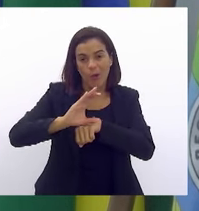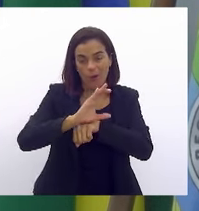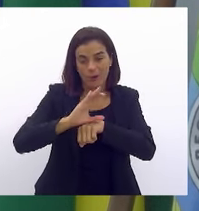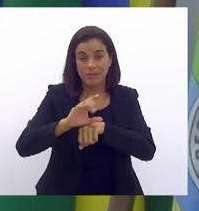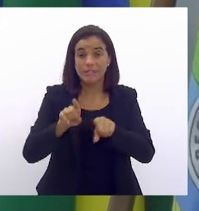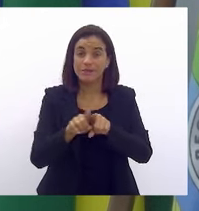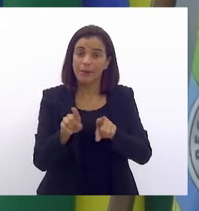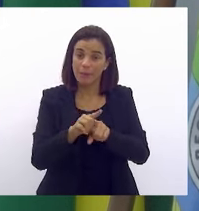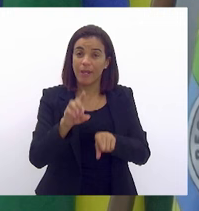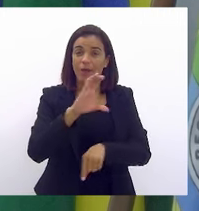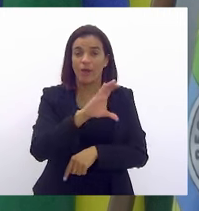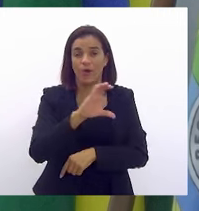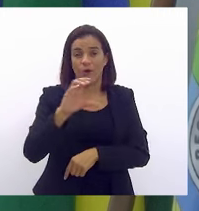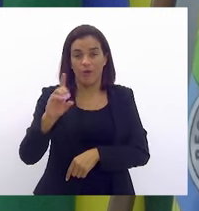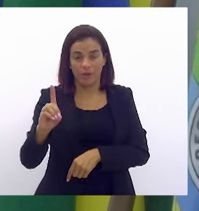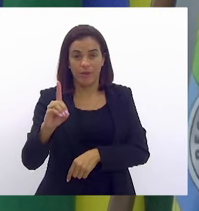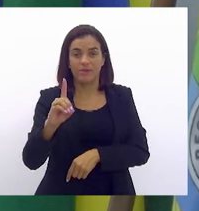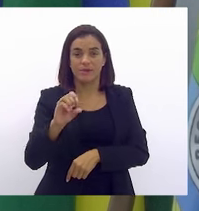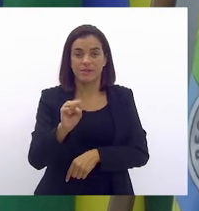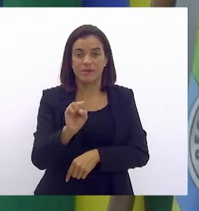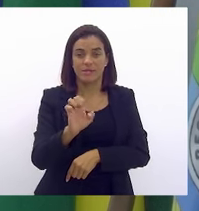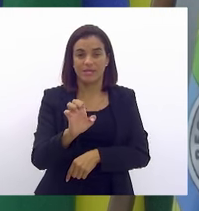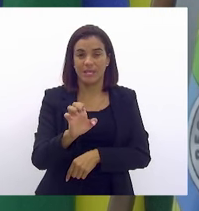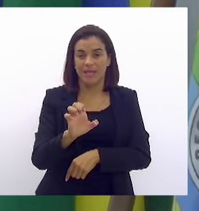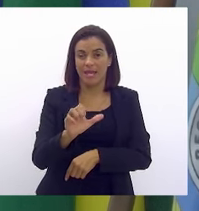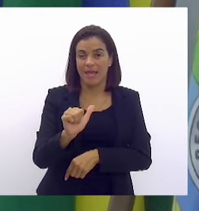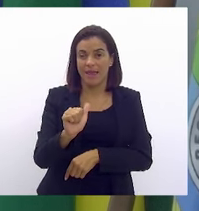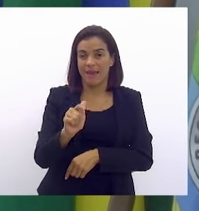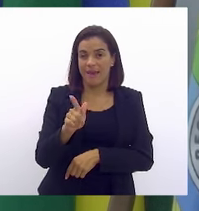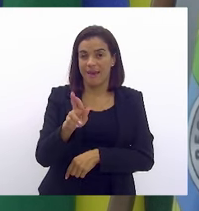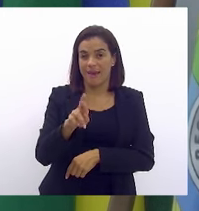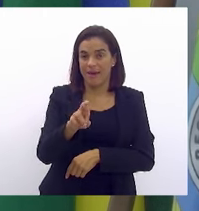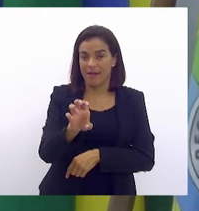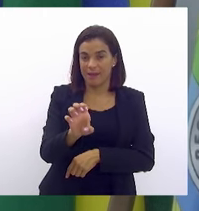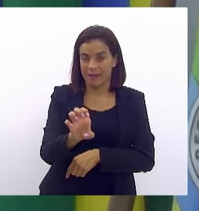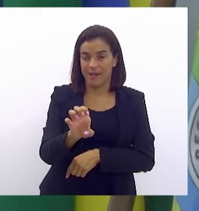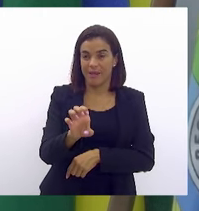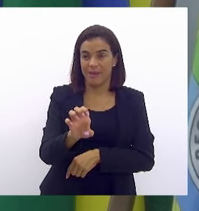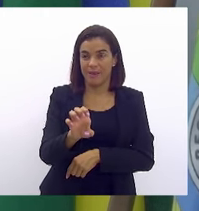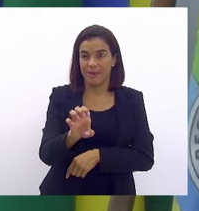CEAGRE, que é a coordenação, né, que é a Câmara de